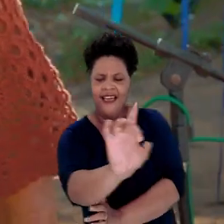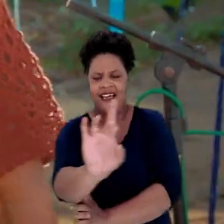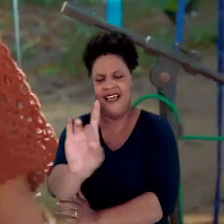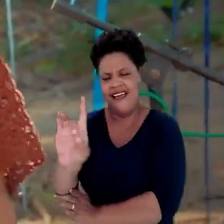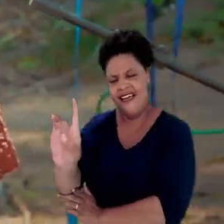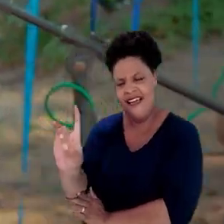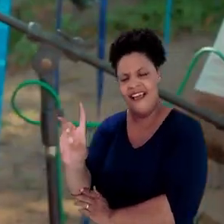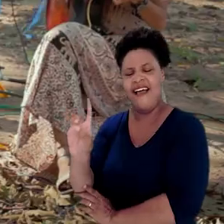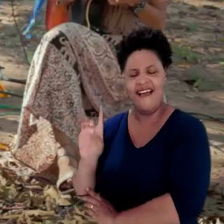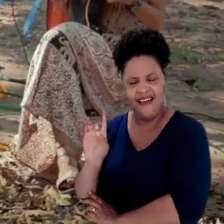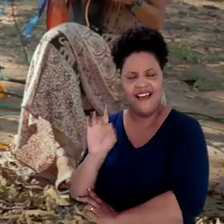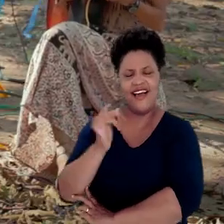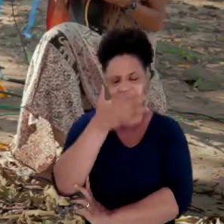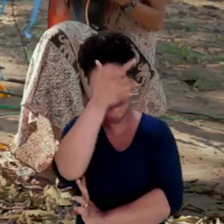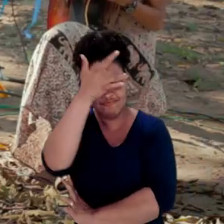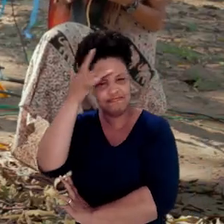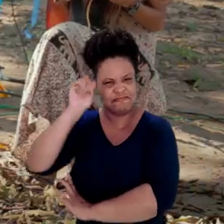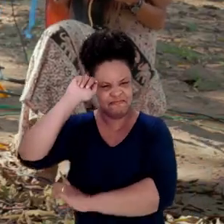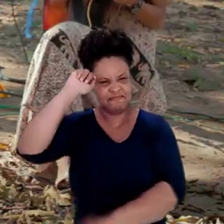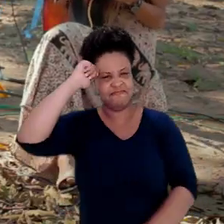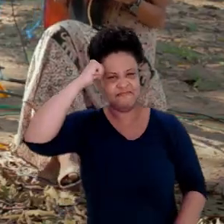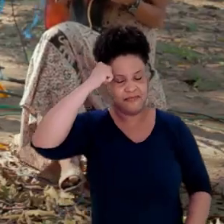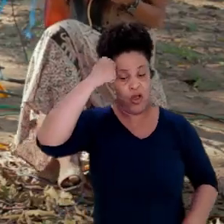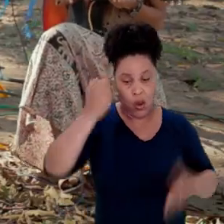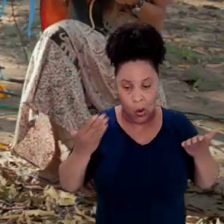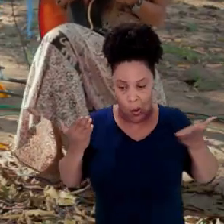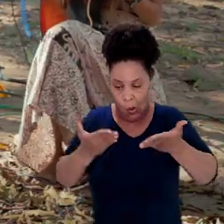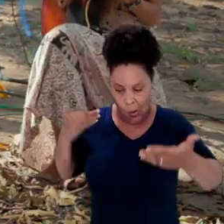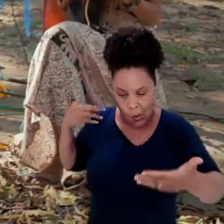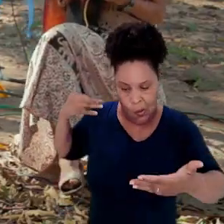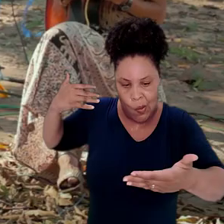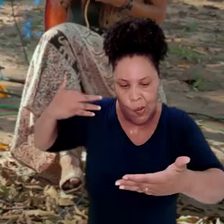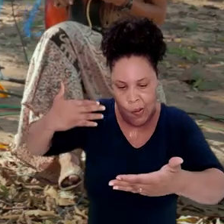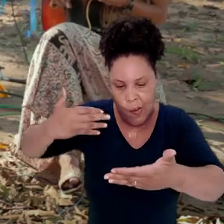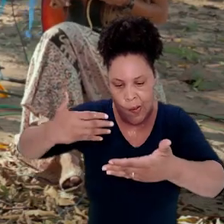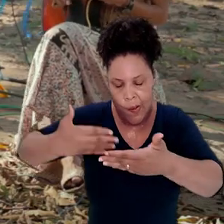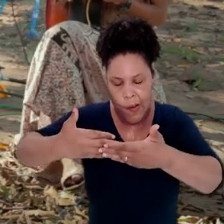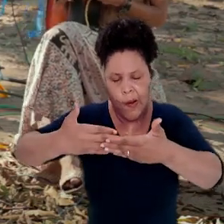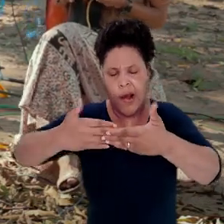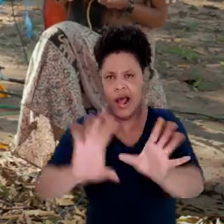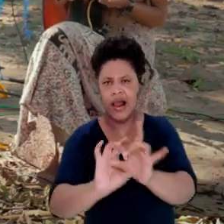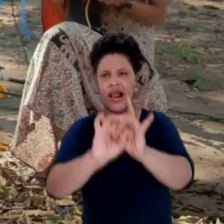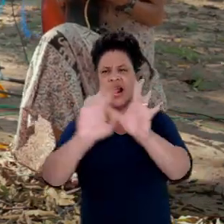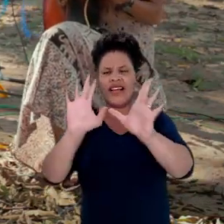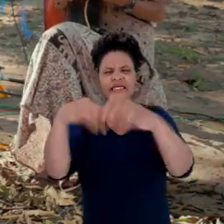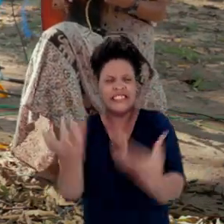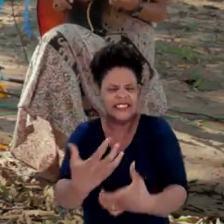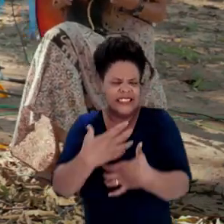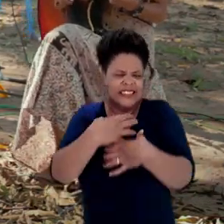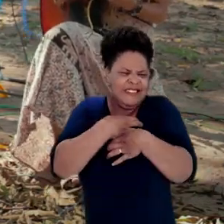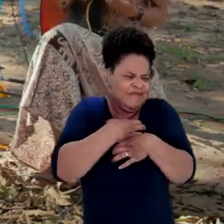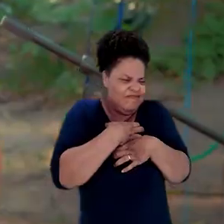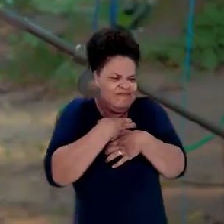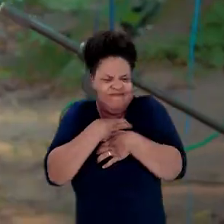irmãos. Hoje livre, tanto tempo se passou, mas ainda sinto a